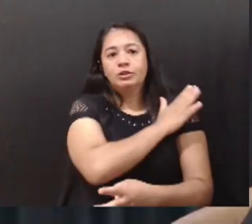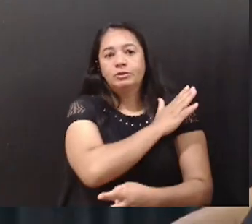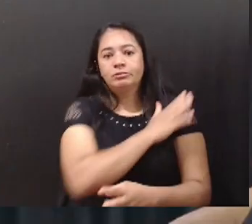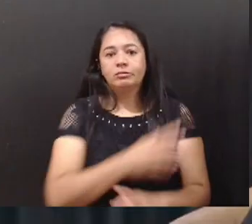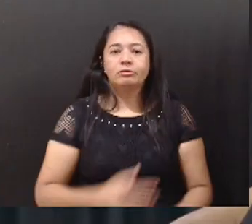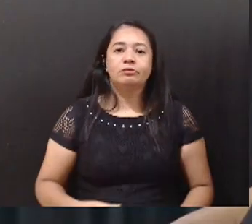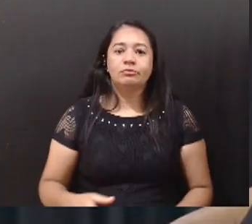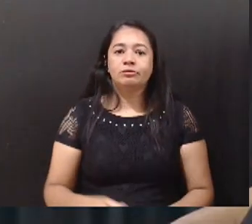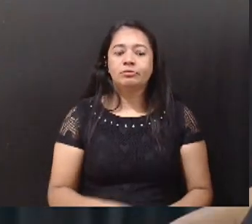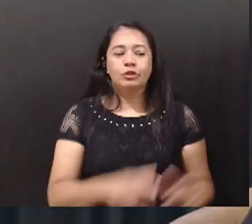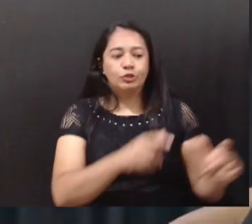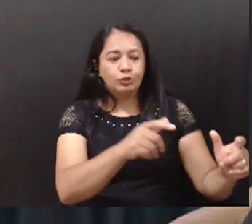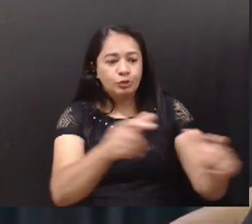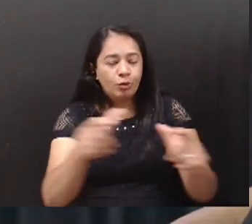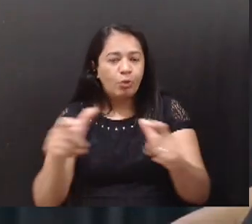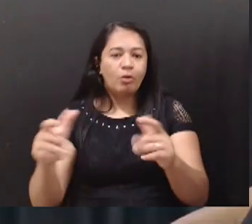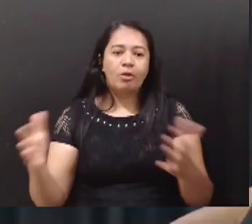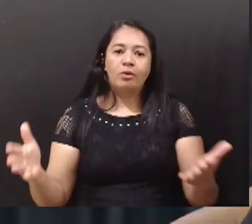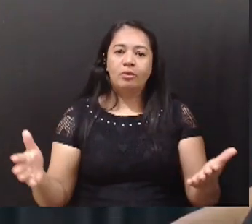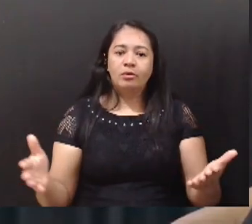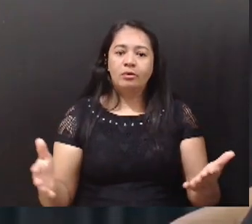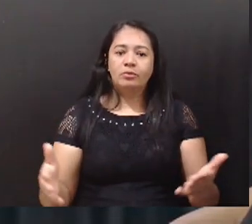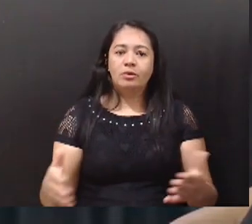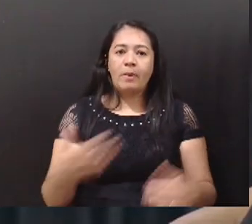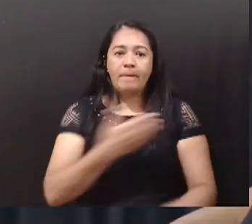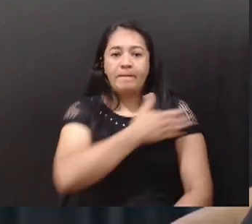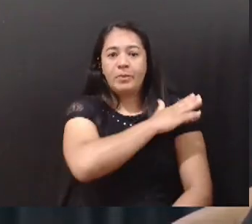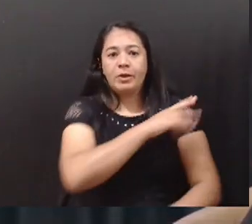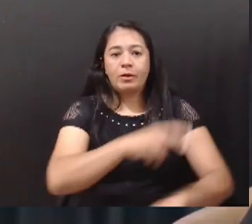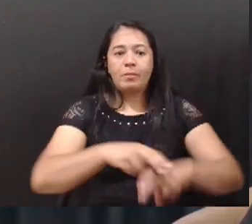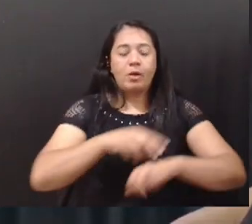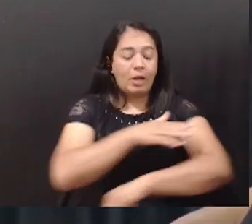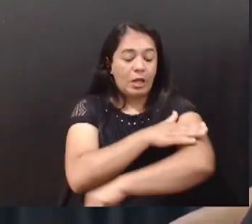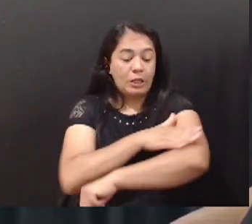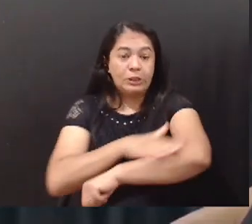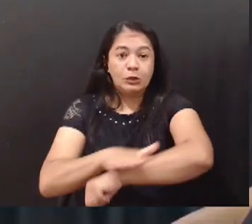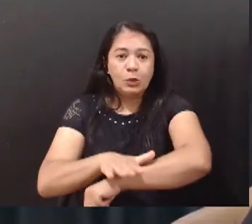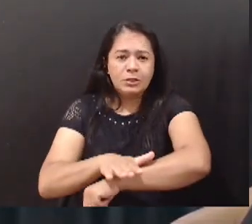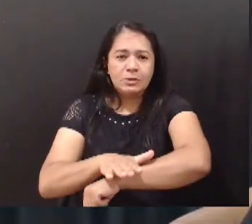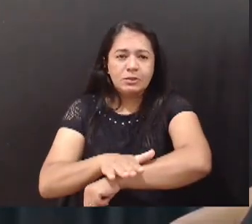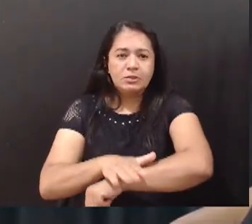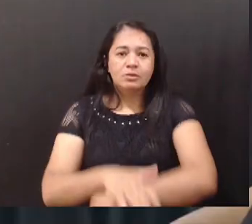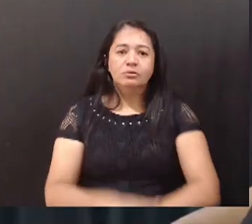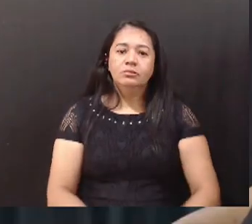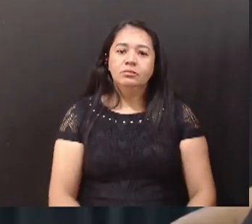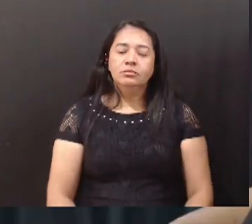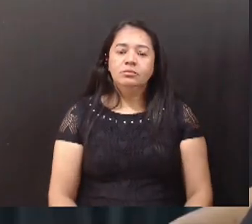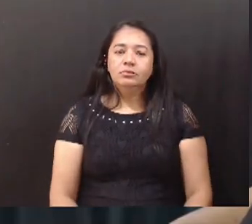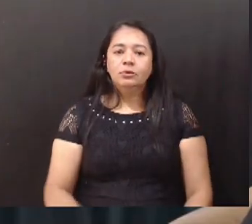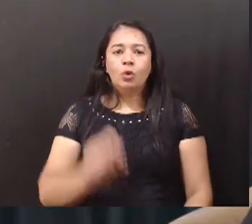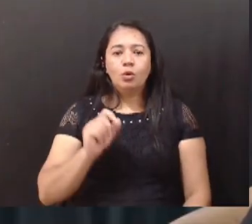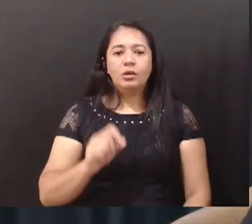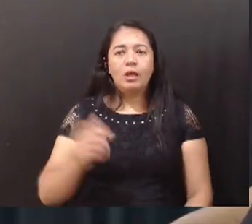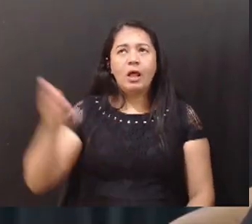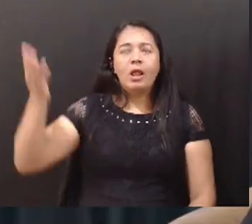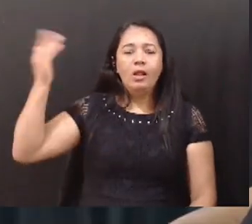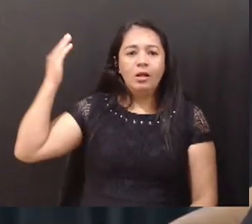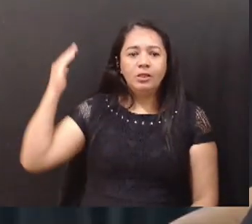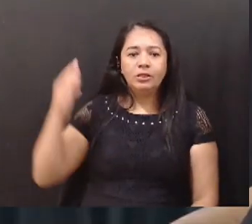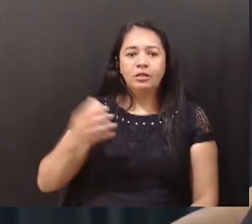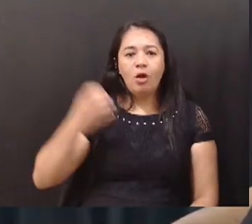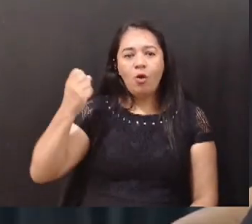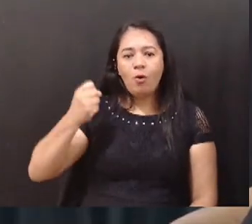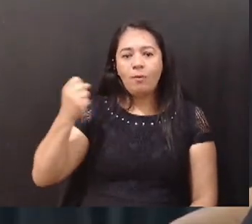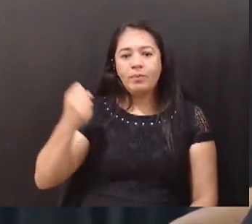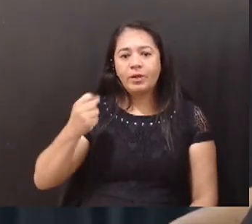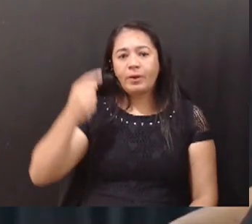lugar. Então, preconceito por cor de pele, o racismo, né? O que fez lá atrás um branco considerar que uma pessoa com